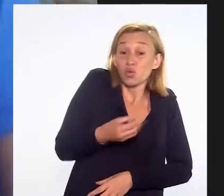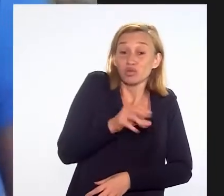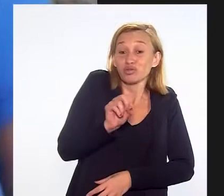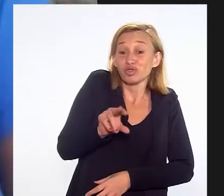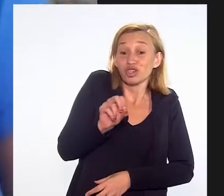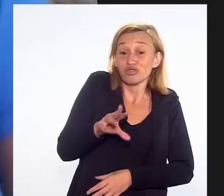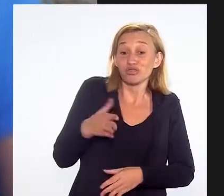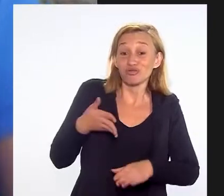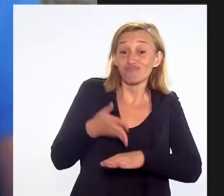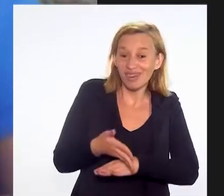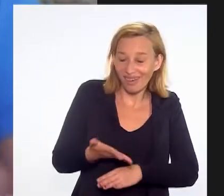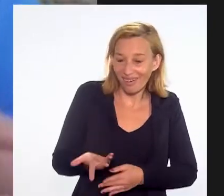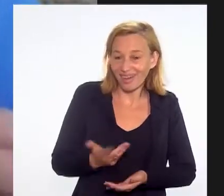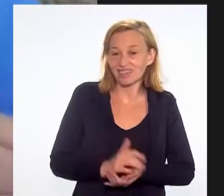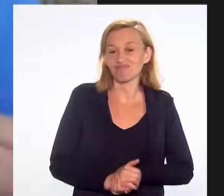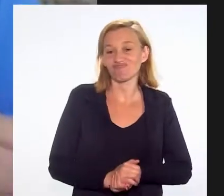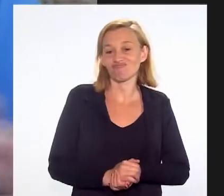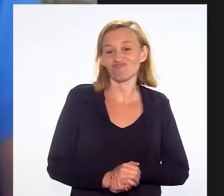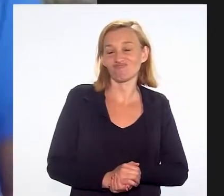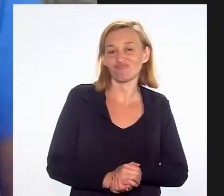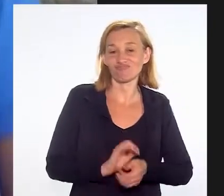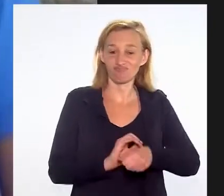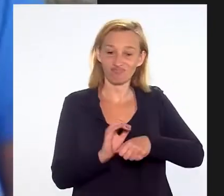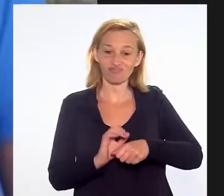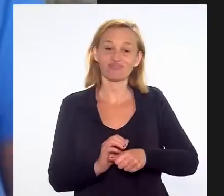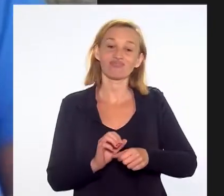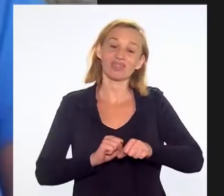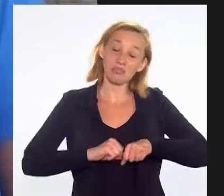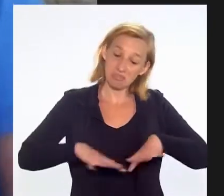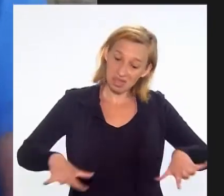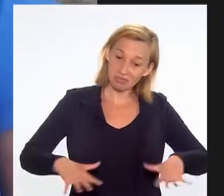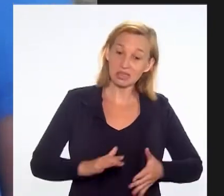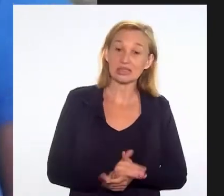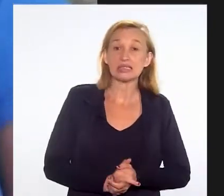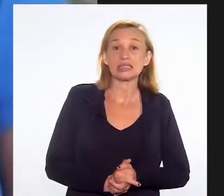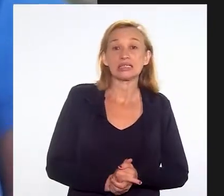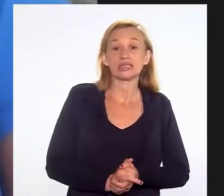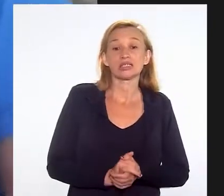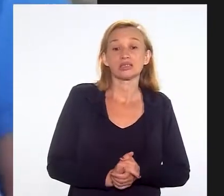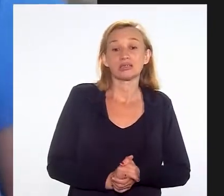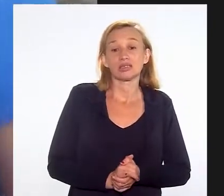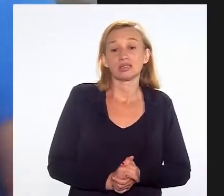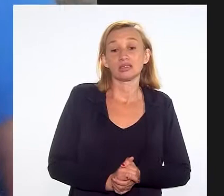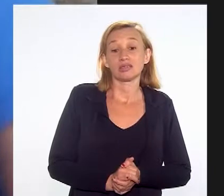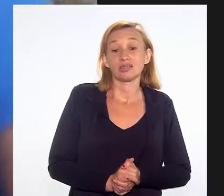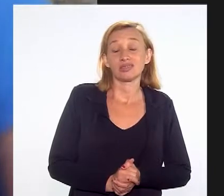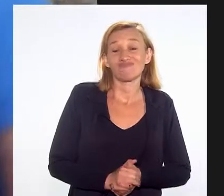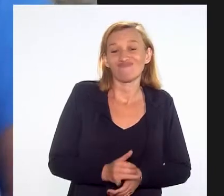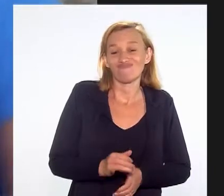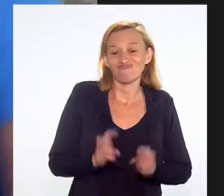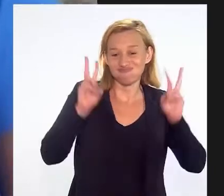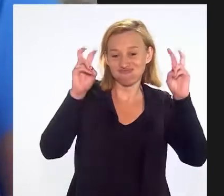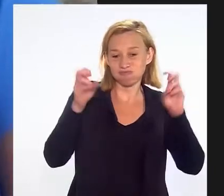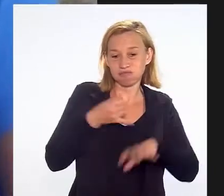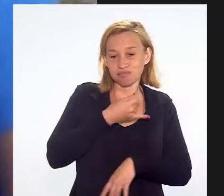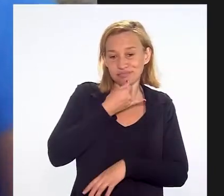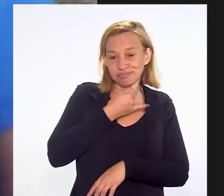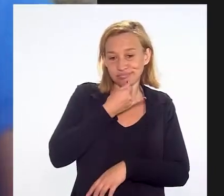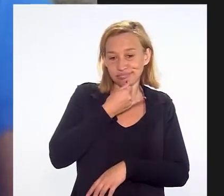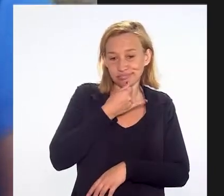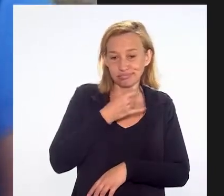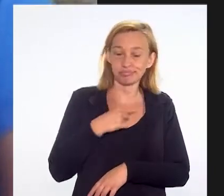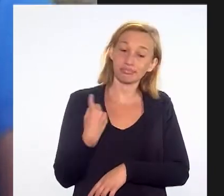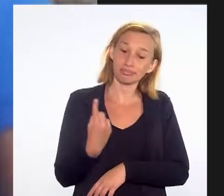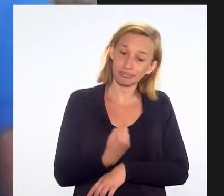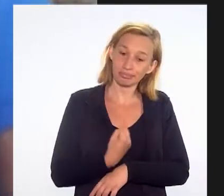e cepas de interesse para a pandemia e, portanto, essa situação muito